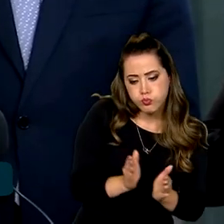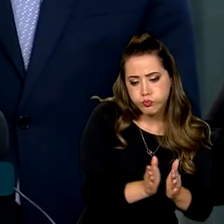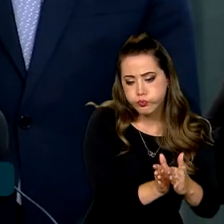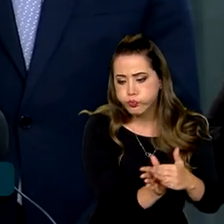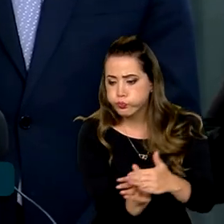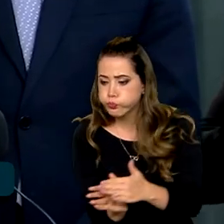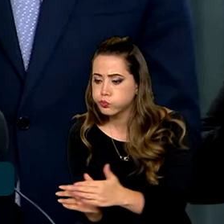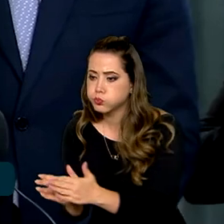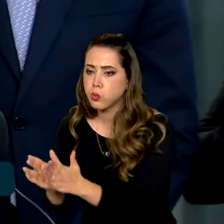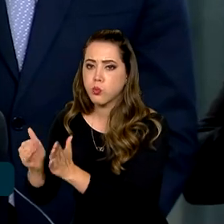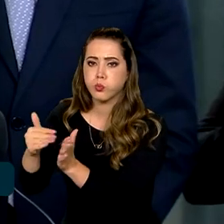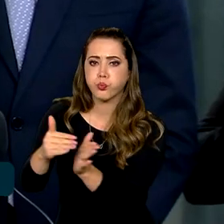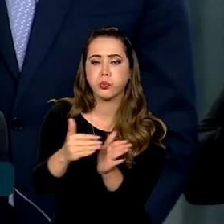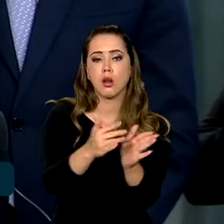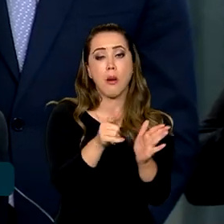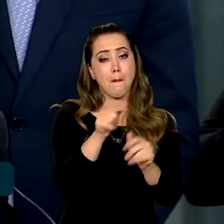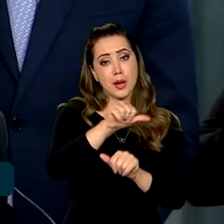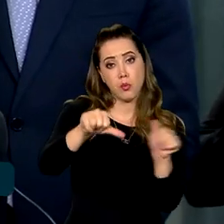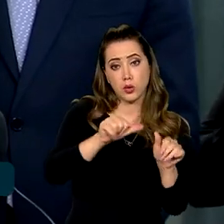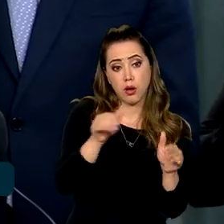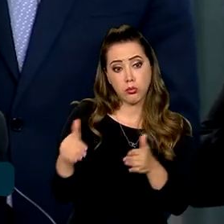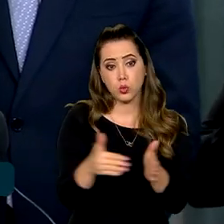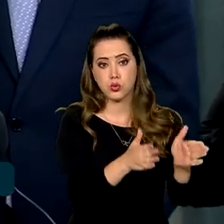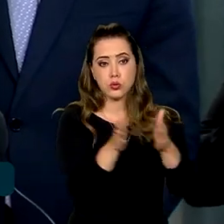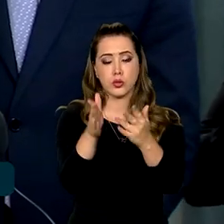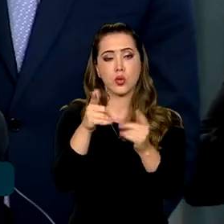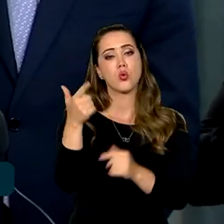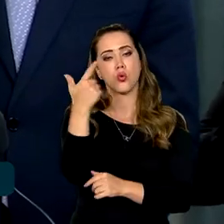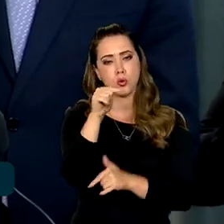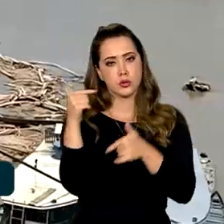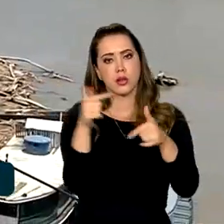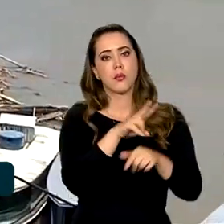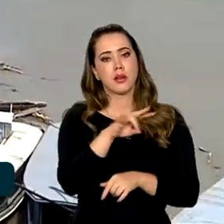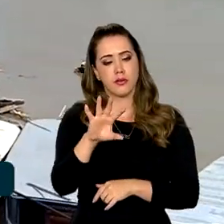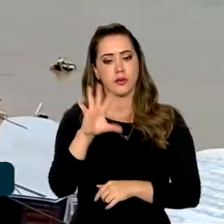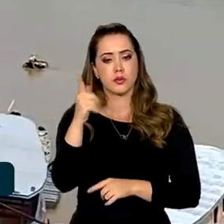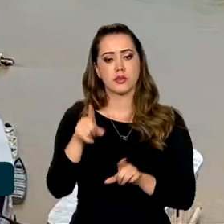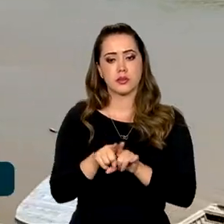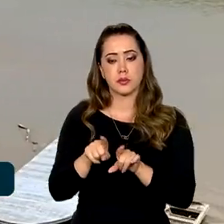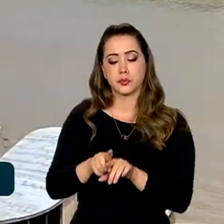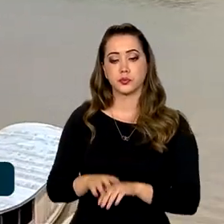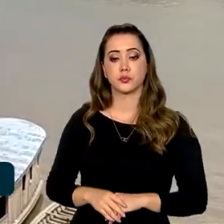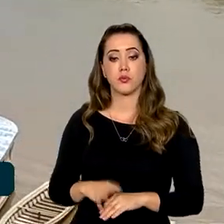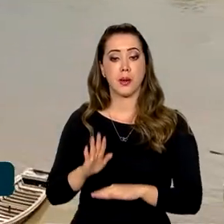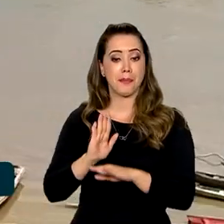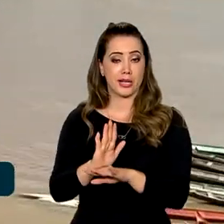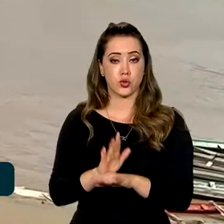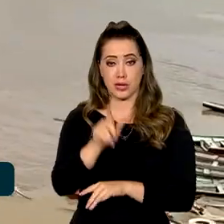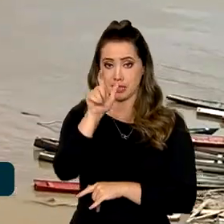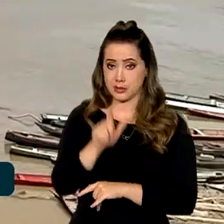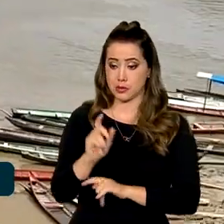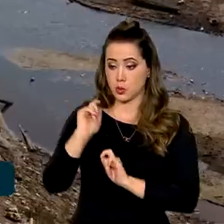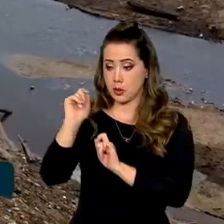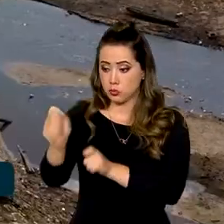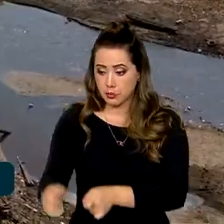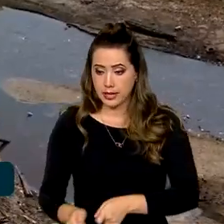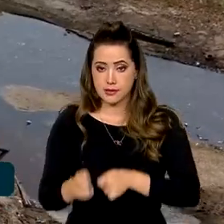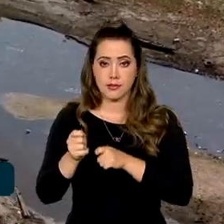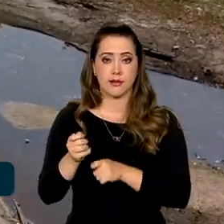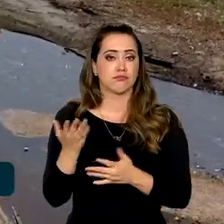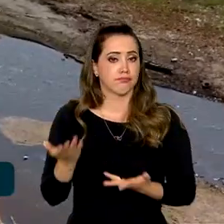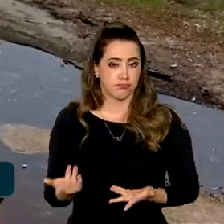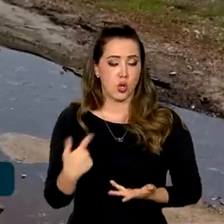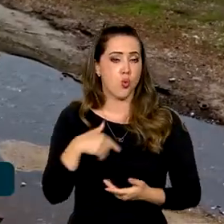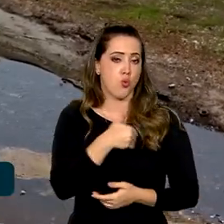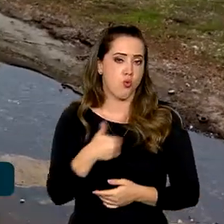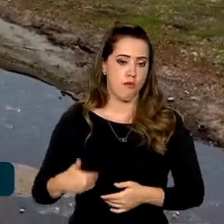outras ações integradas de dragagem estão sendo formuladas. Para amparar os pescadores artesanais, o governo